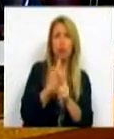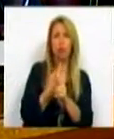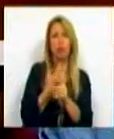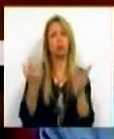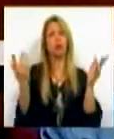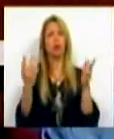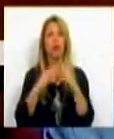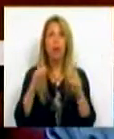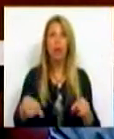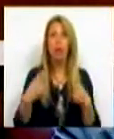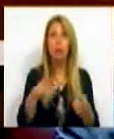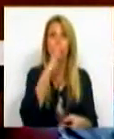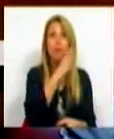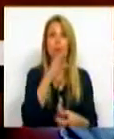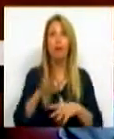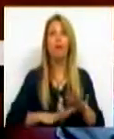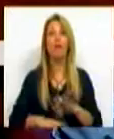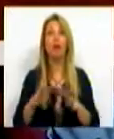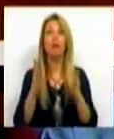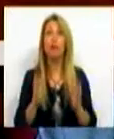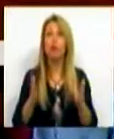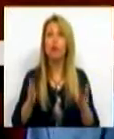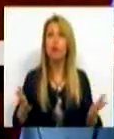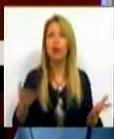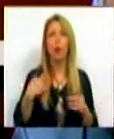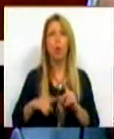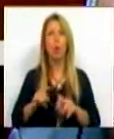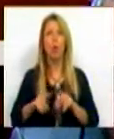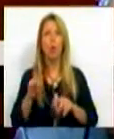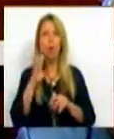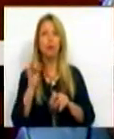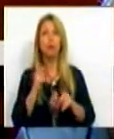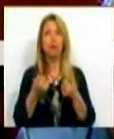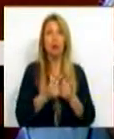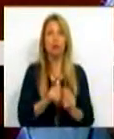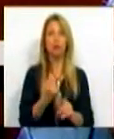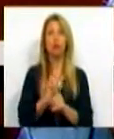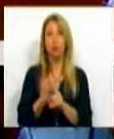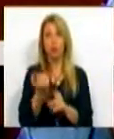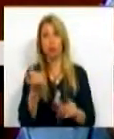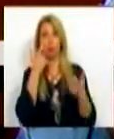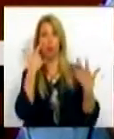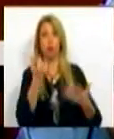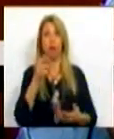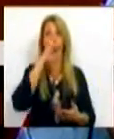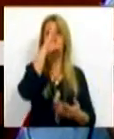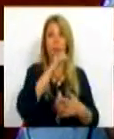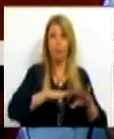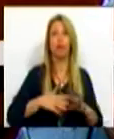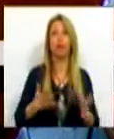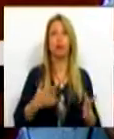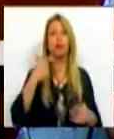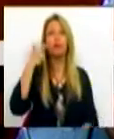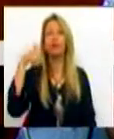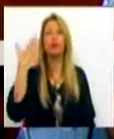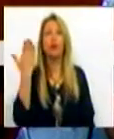exercício que foi feito de escapismo e de tentativas de esconder coisas do anterior governo, é extraordinário que